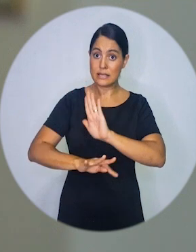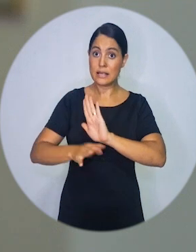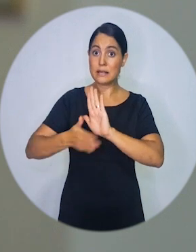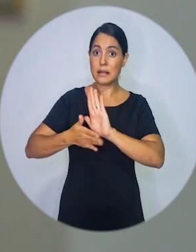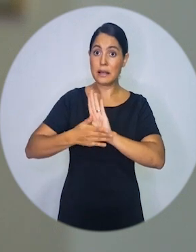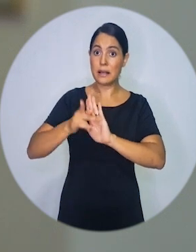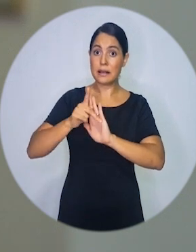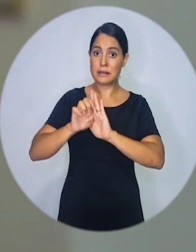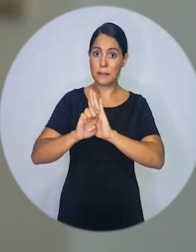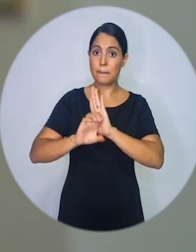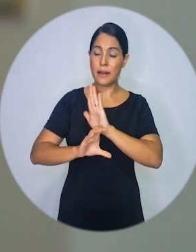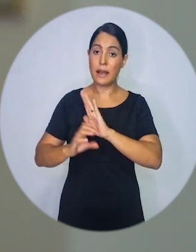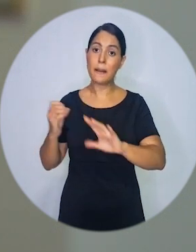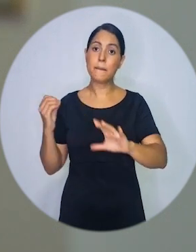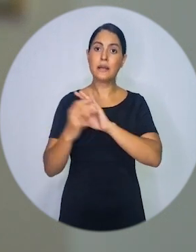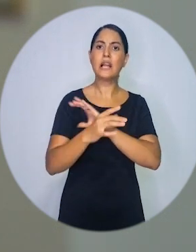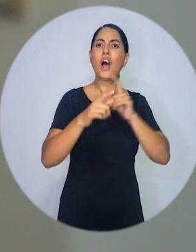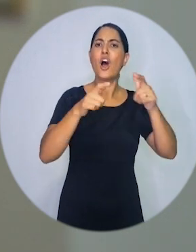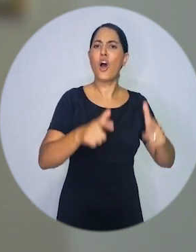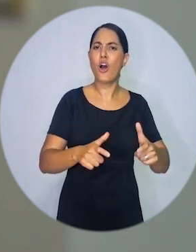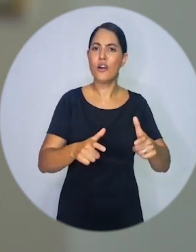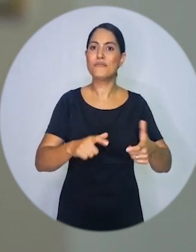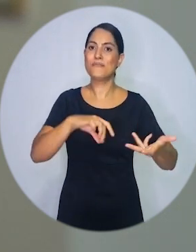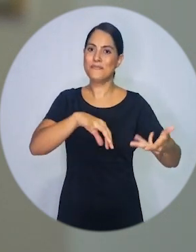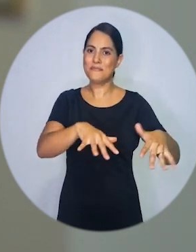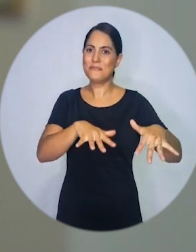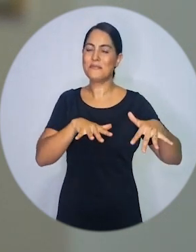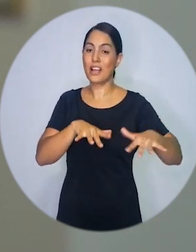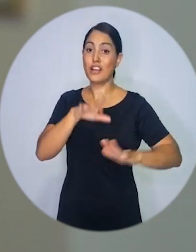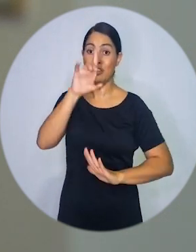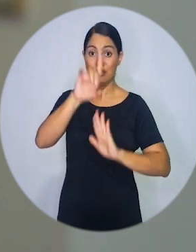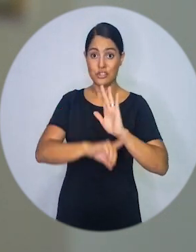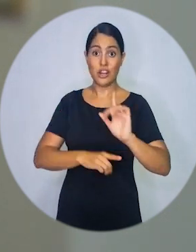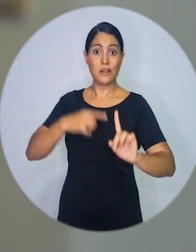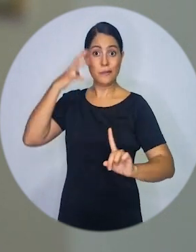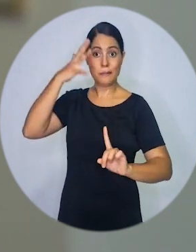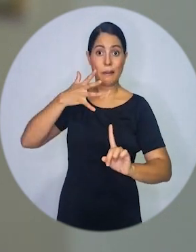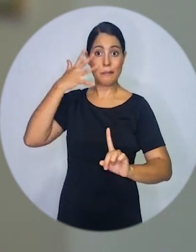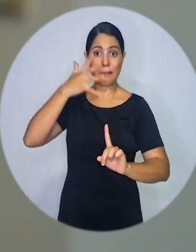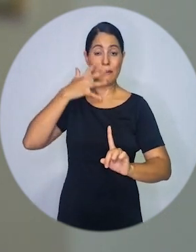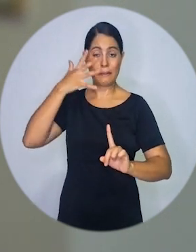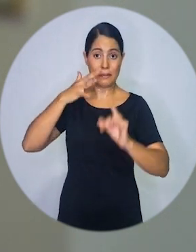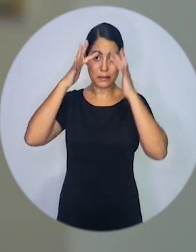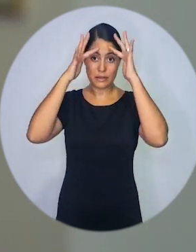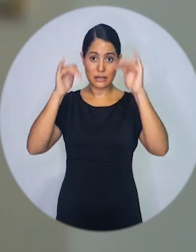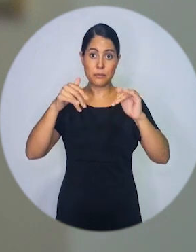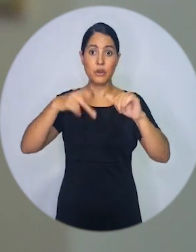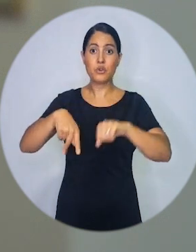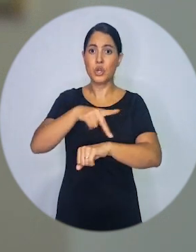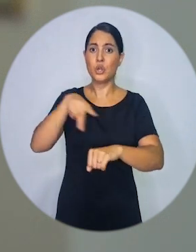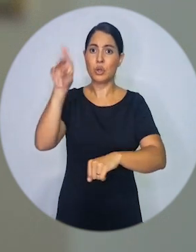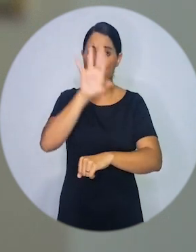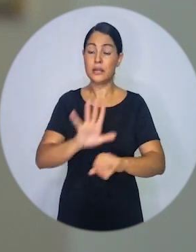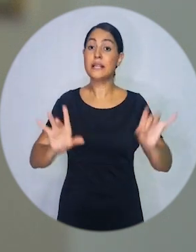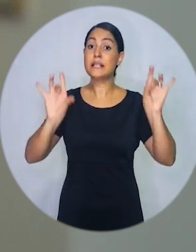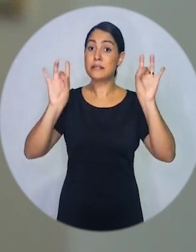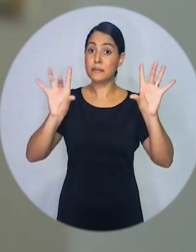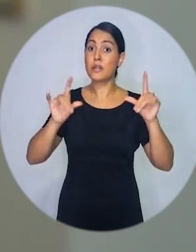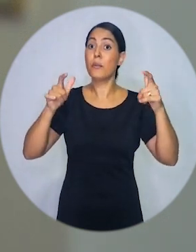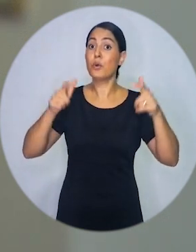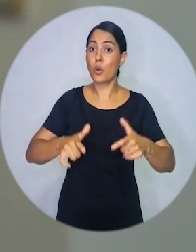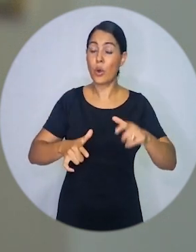da PEC que vai encaminhar ao Congresso Nacional para assegurar à advocacia o direito de realizar sustentação oral nos